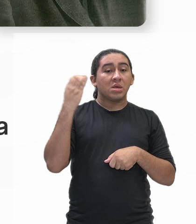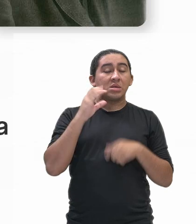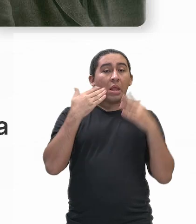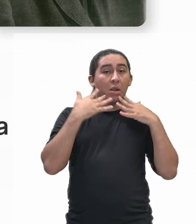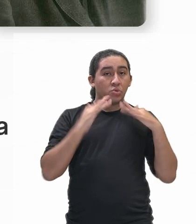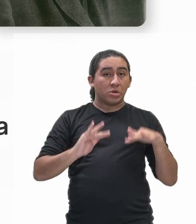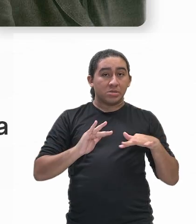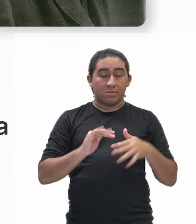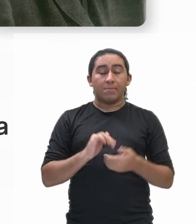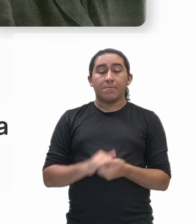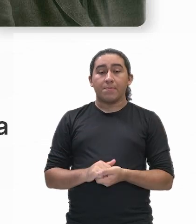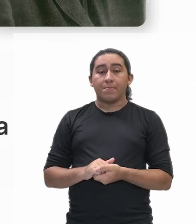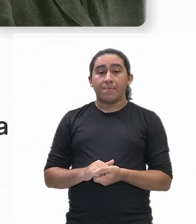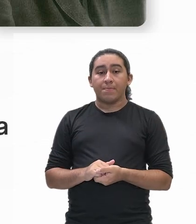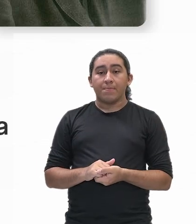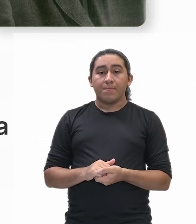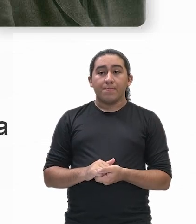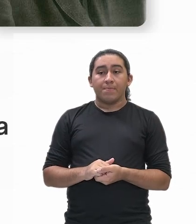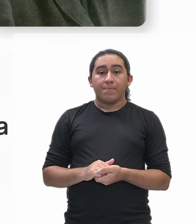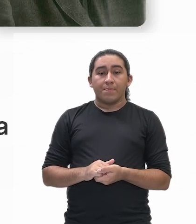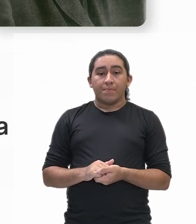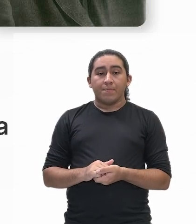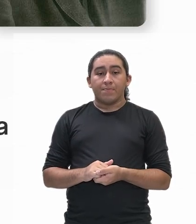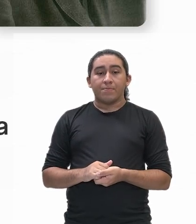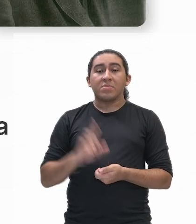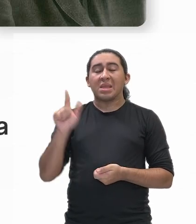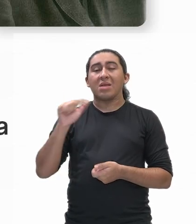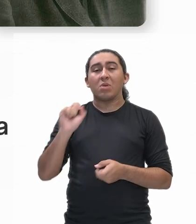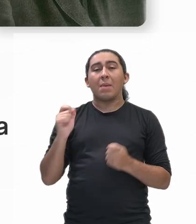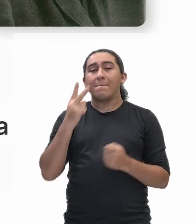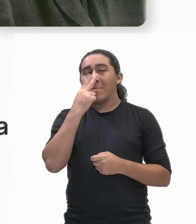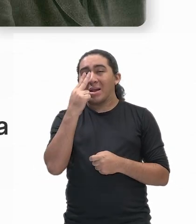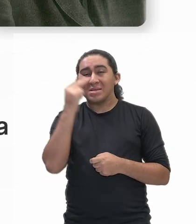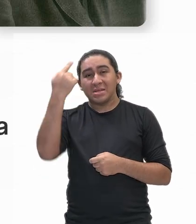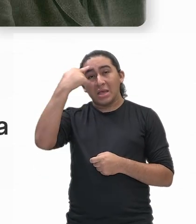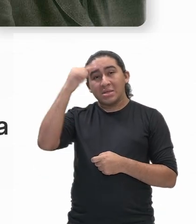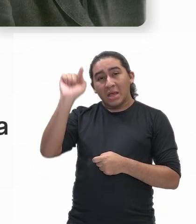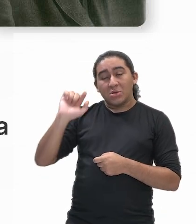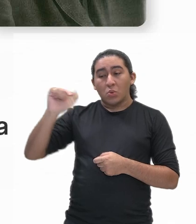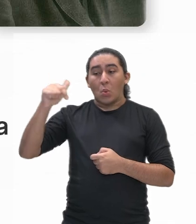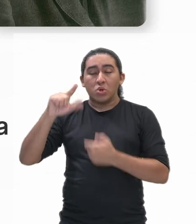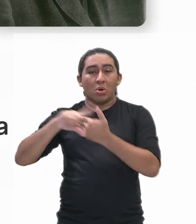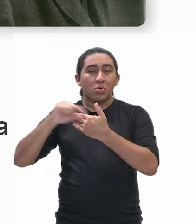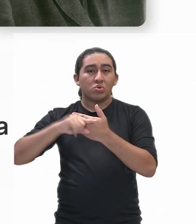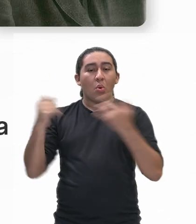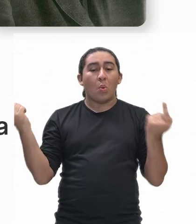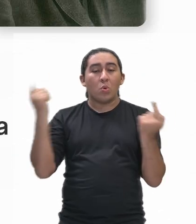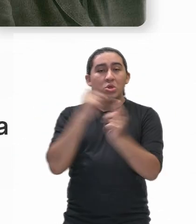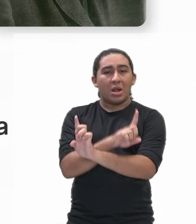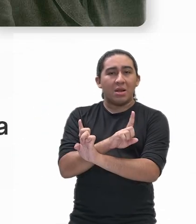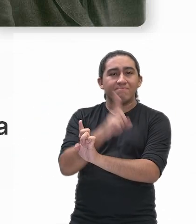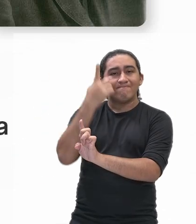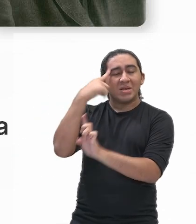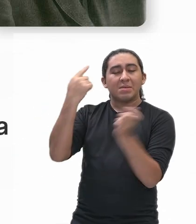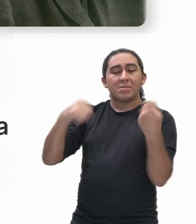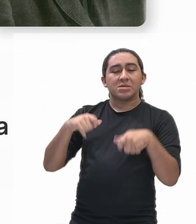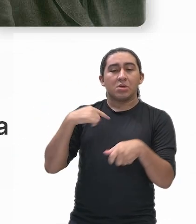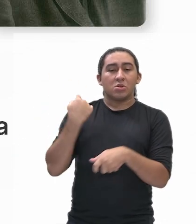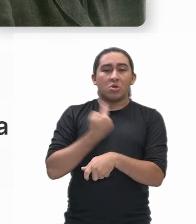da natureza. Então ele vai contradizer, né, o Durkheim, vai dizer, não, é preciso que nós